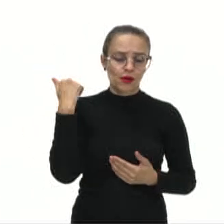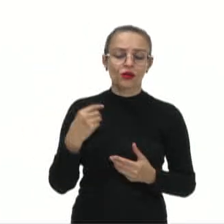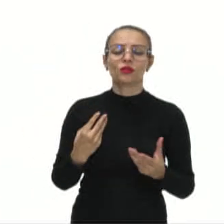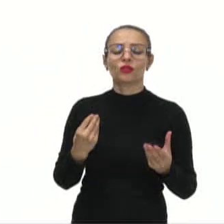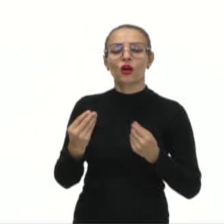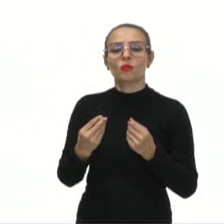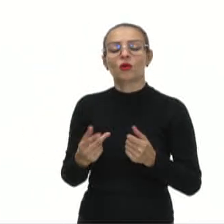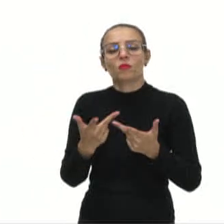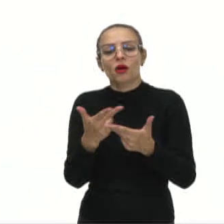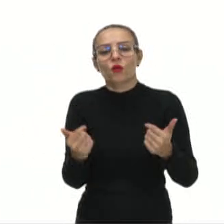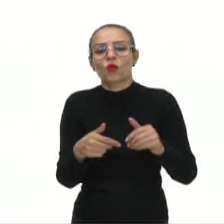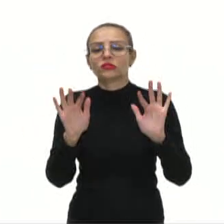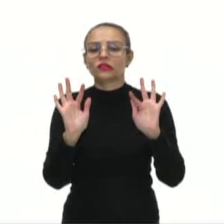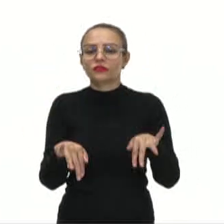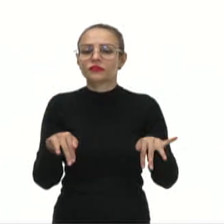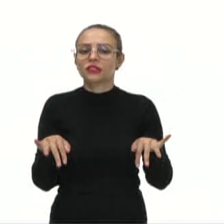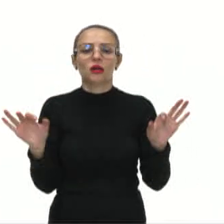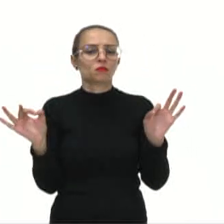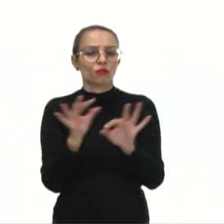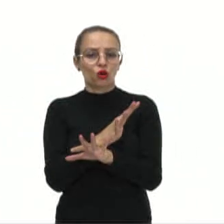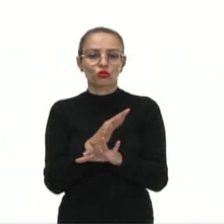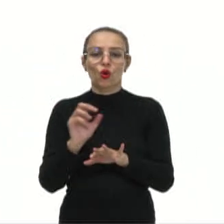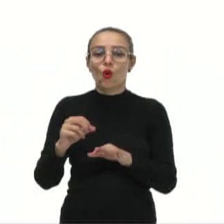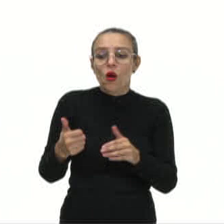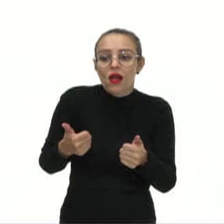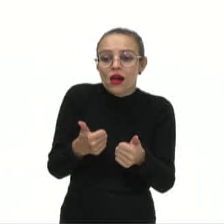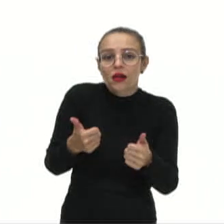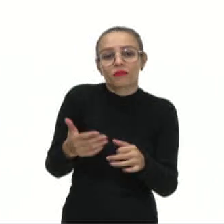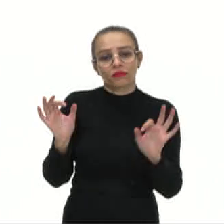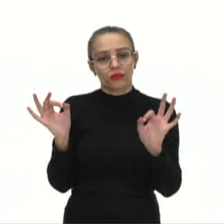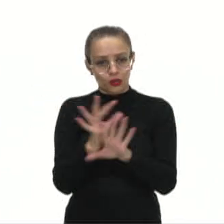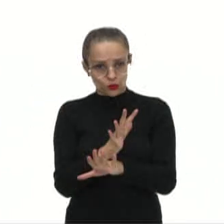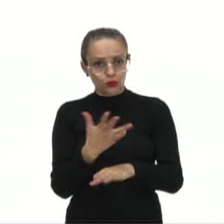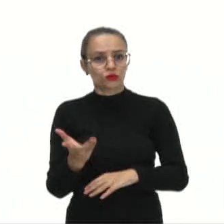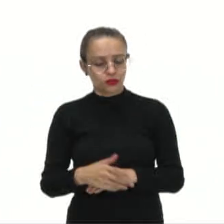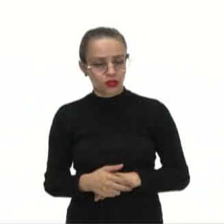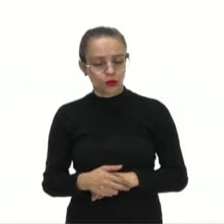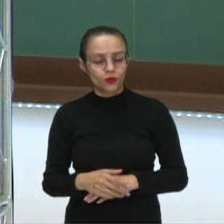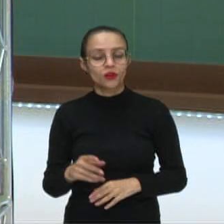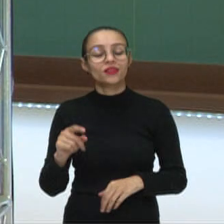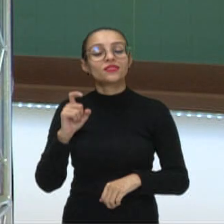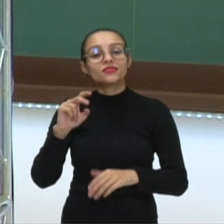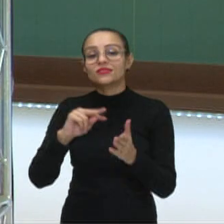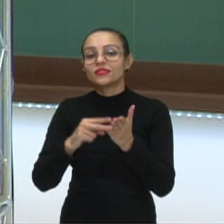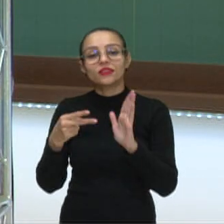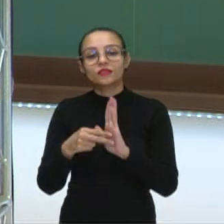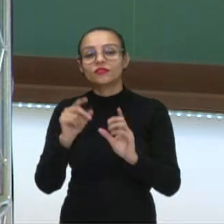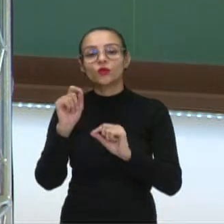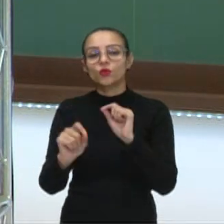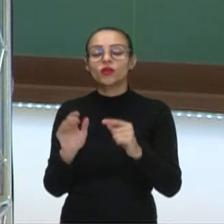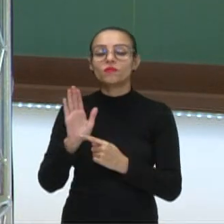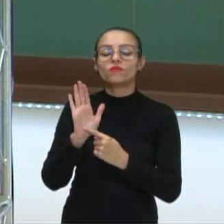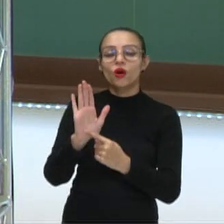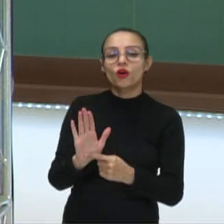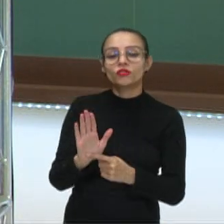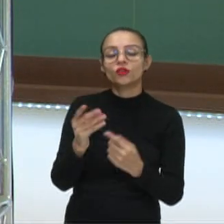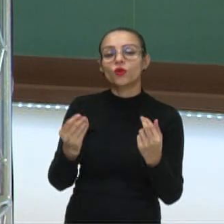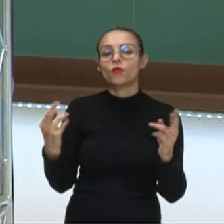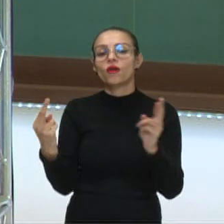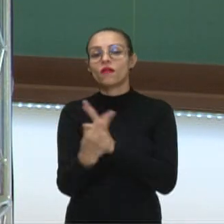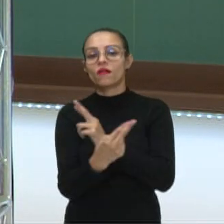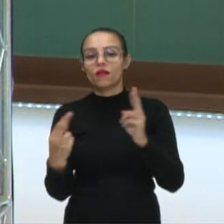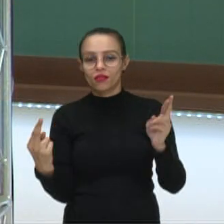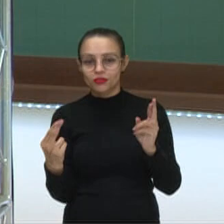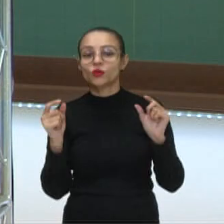em conclusão, concluído, caminhando para a conclusão. Ou seja, o tempo verbal é determinado pela relação que